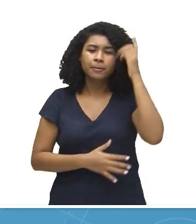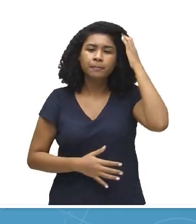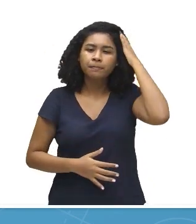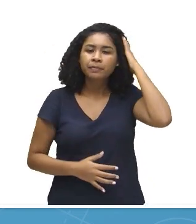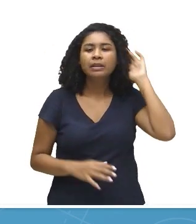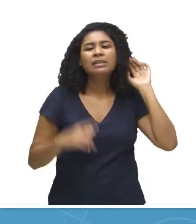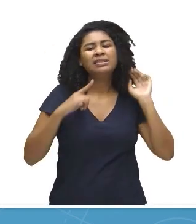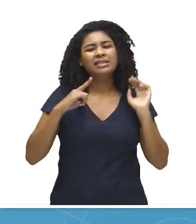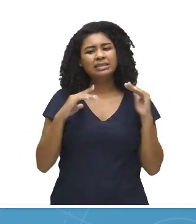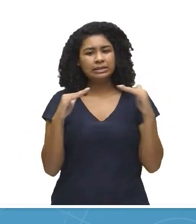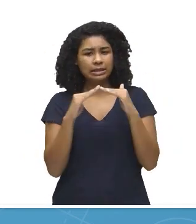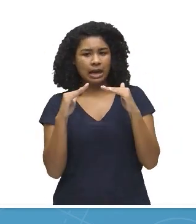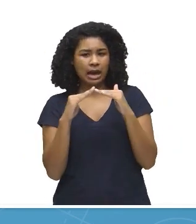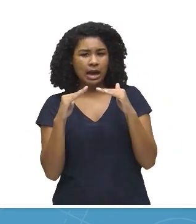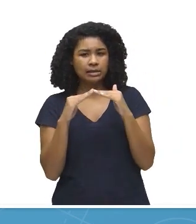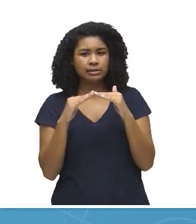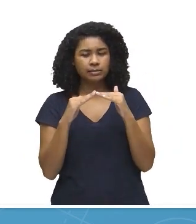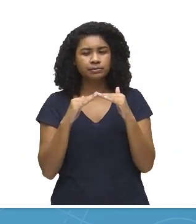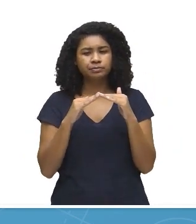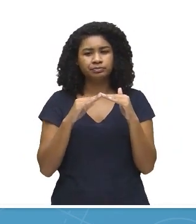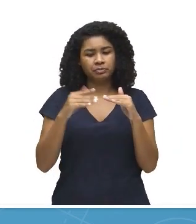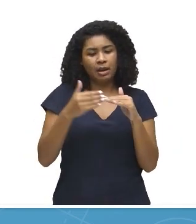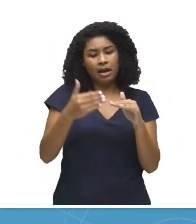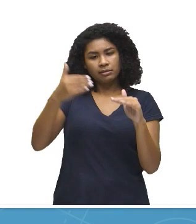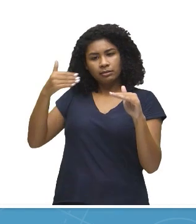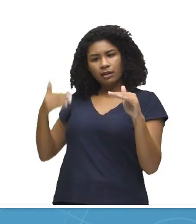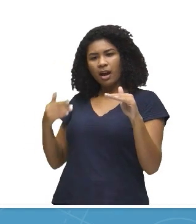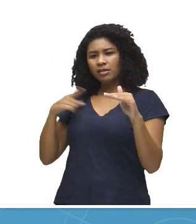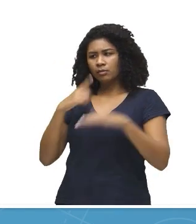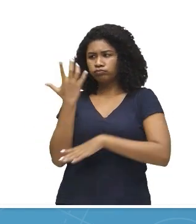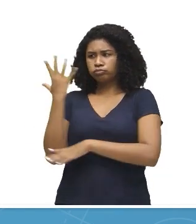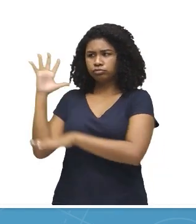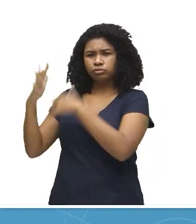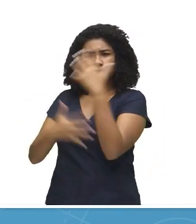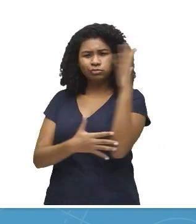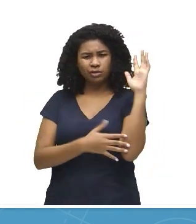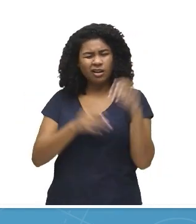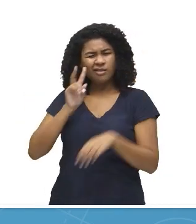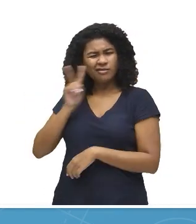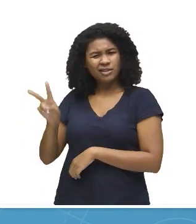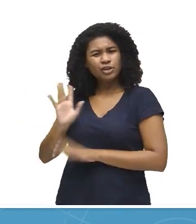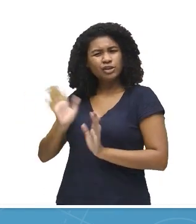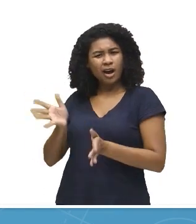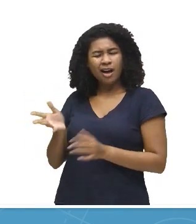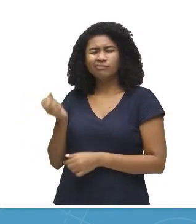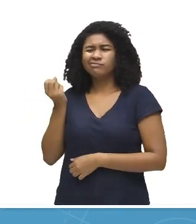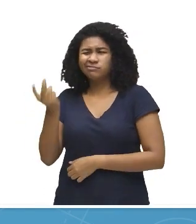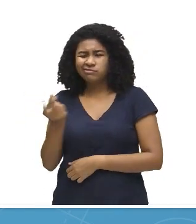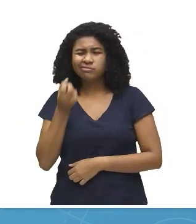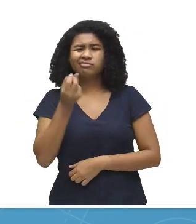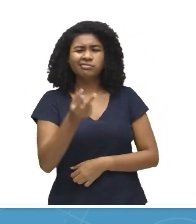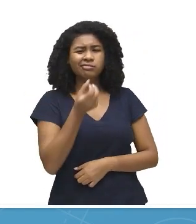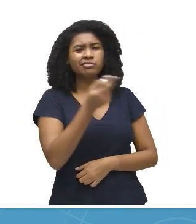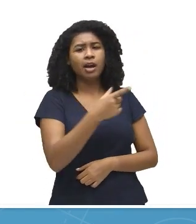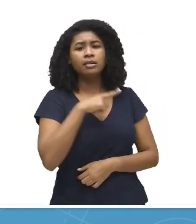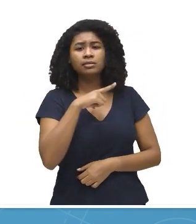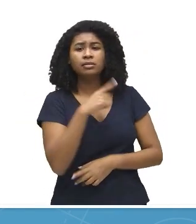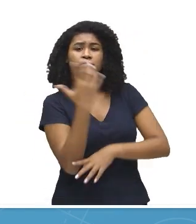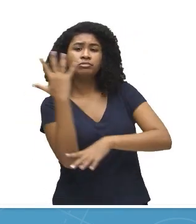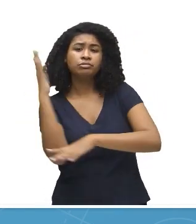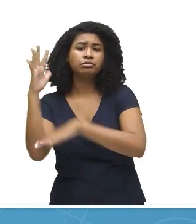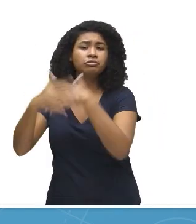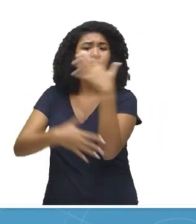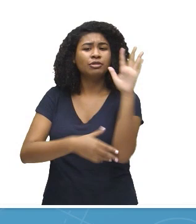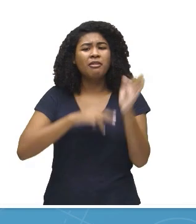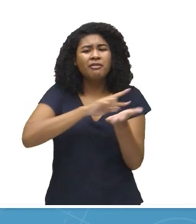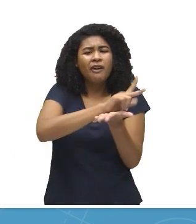perto da casa de vocês, uma mata, uma área verde, árvores. E aí a